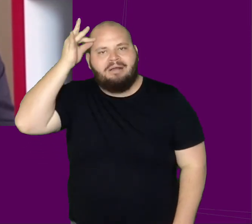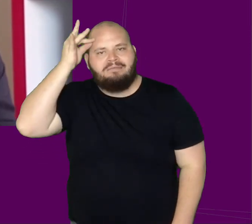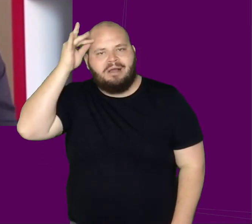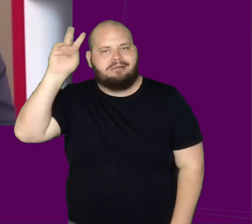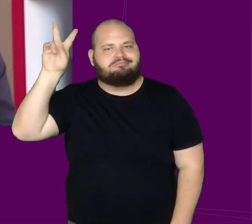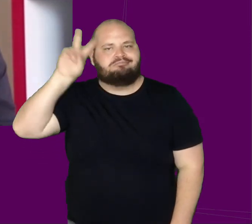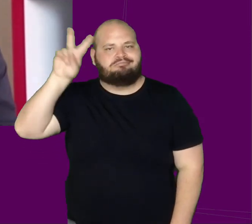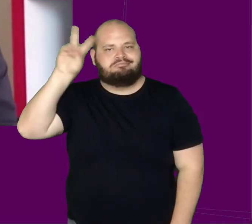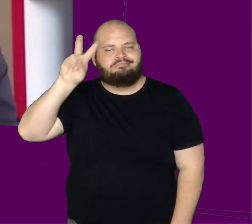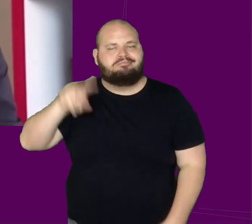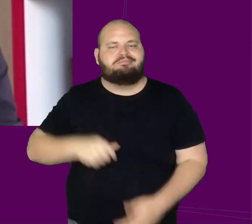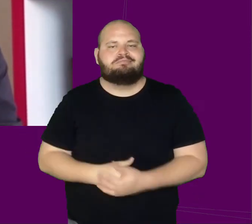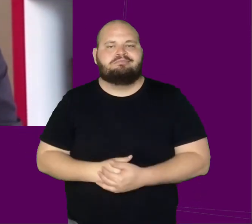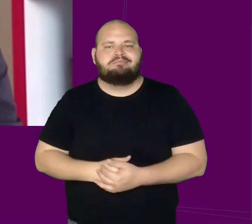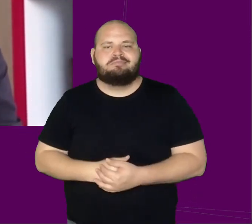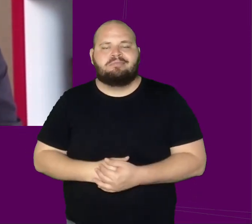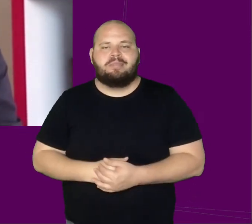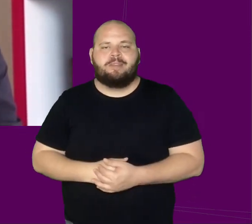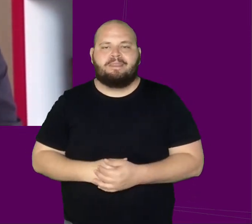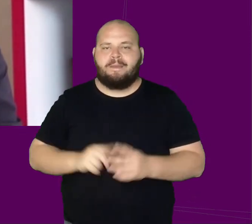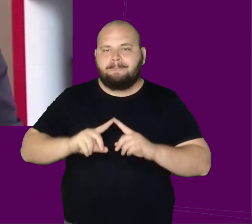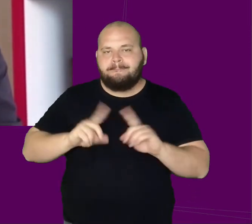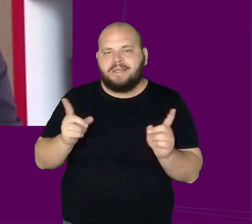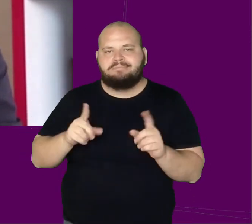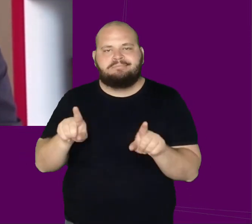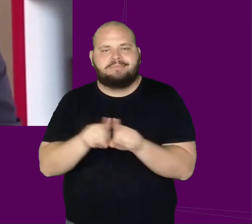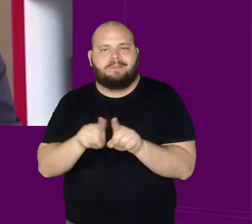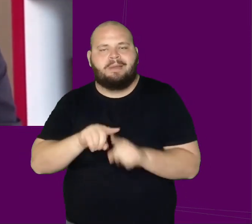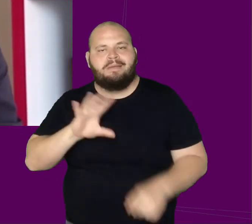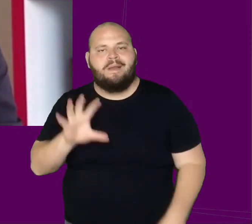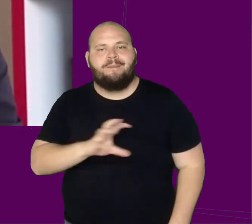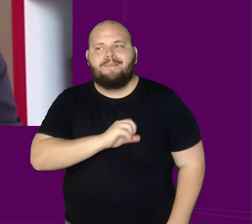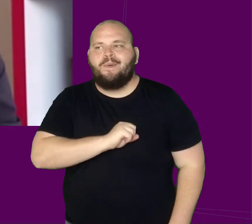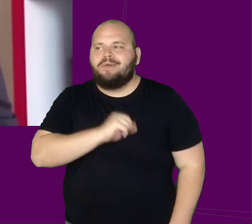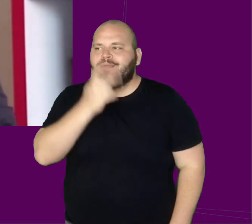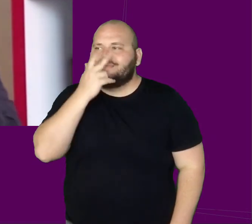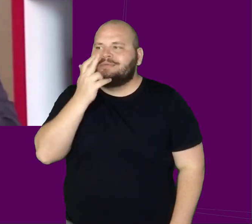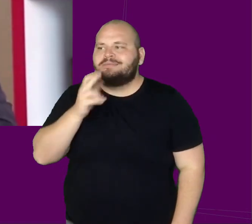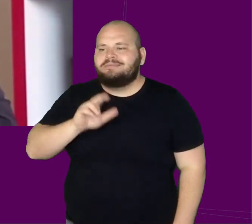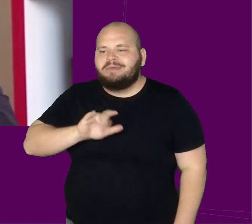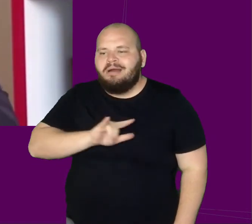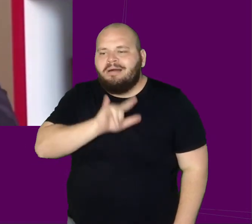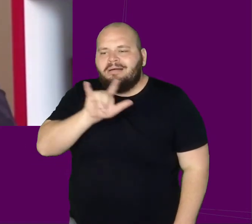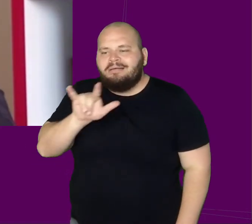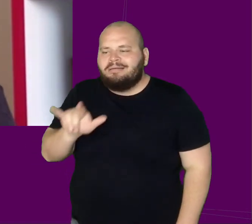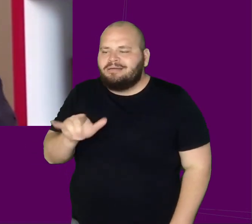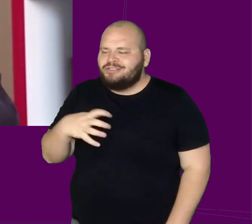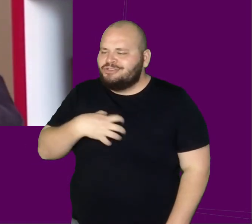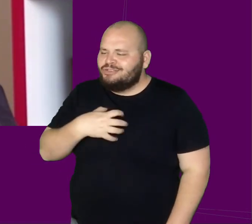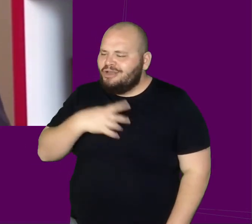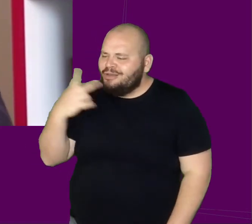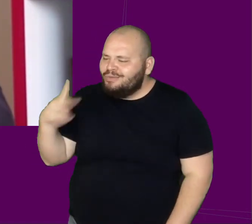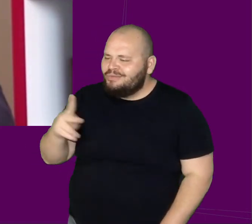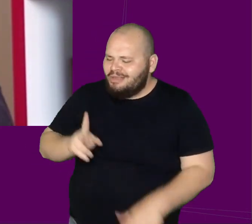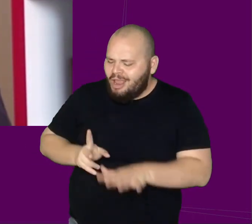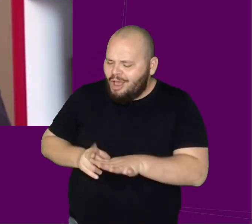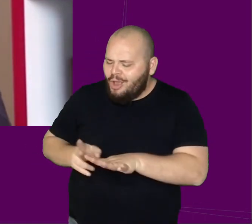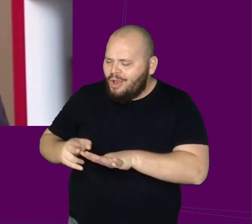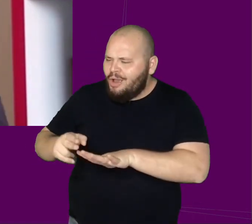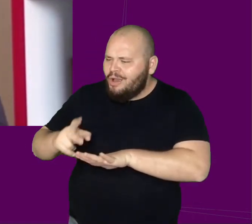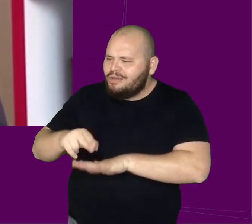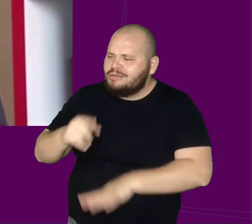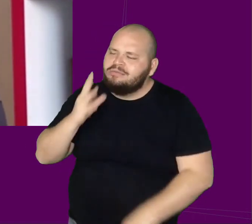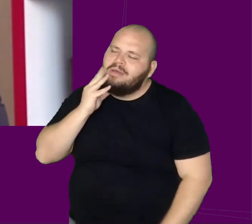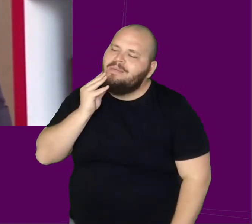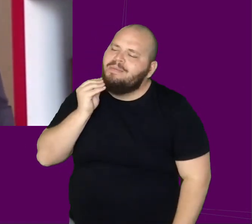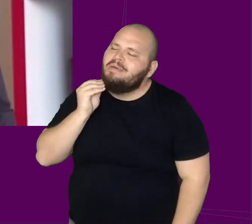na memória, mas que também é um amor de amar a unha que ele corta e a barba,